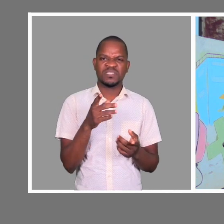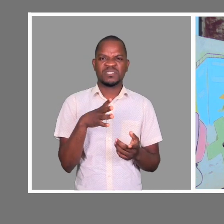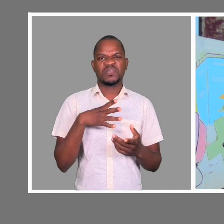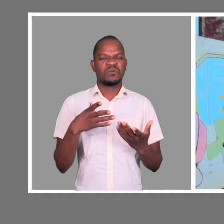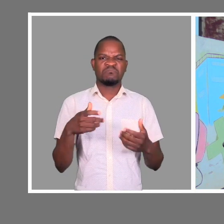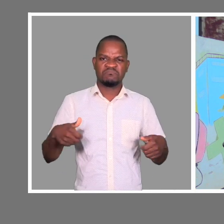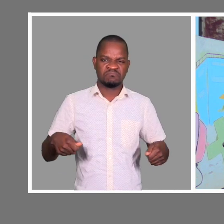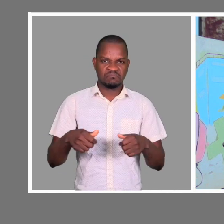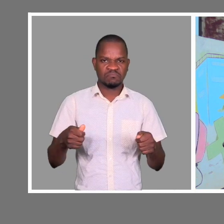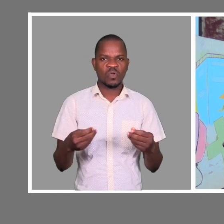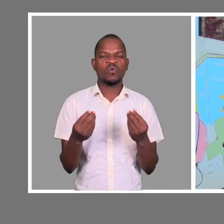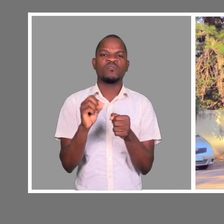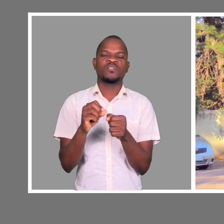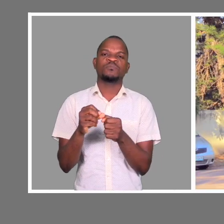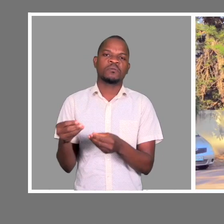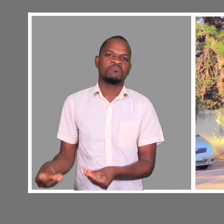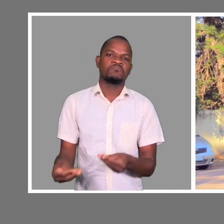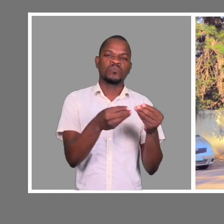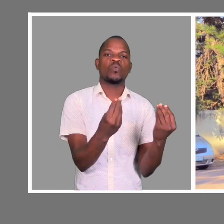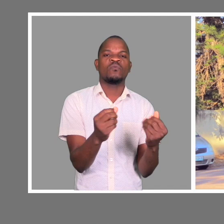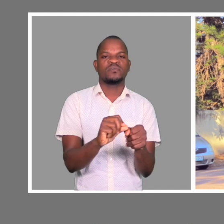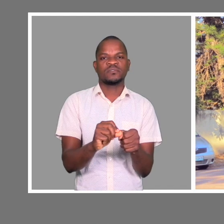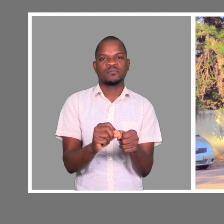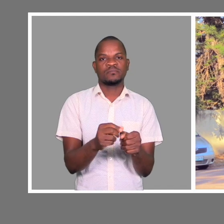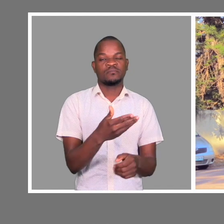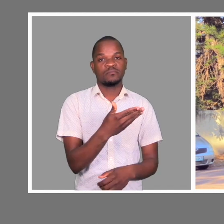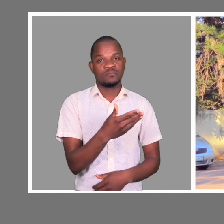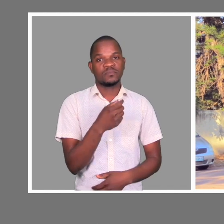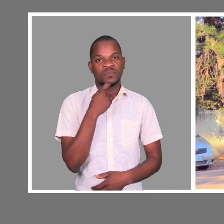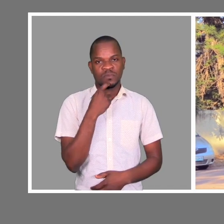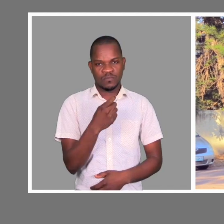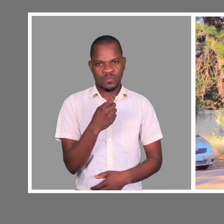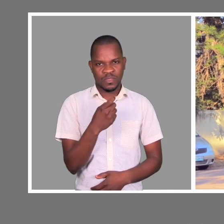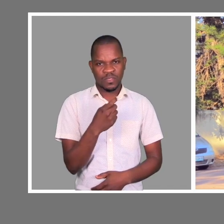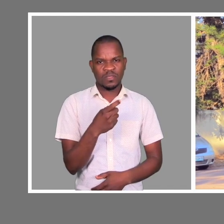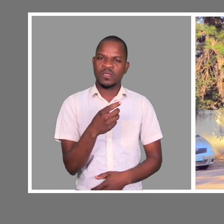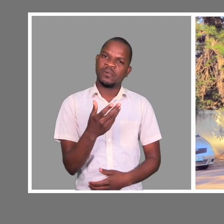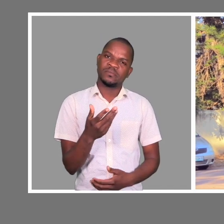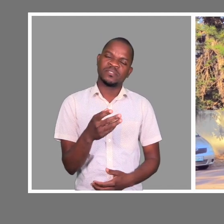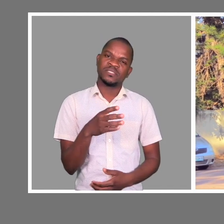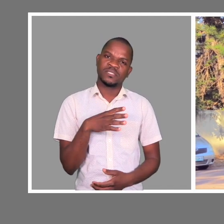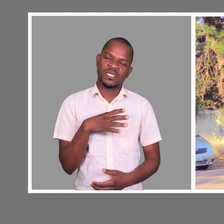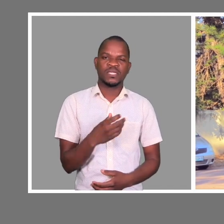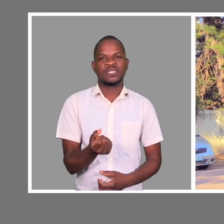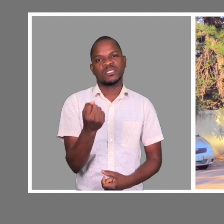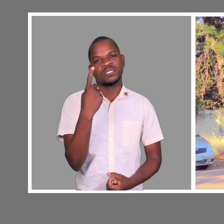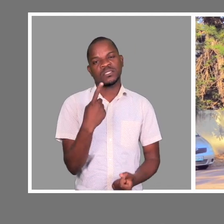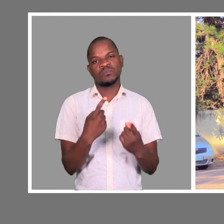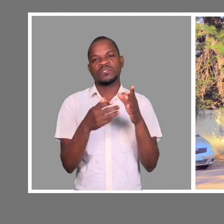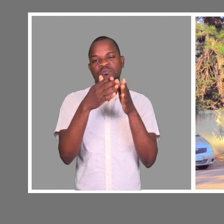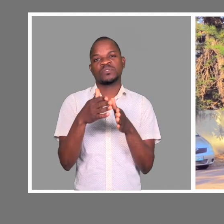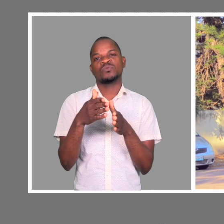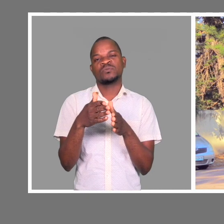faria chegar a ter vocês? Sabemos que existem pessoas, infelizmente, de má fé e que querem se